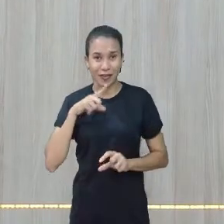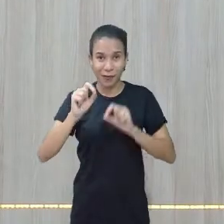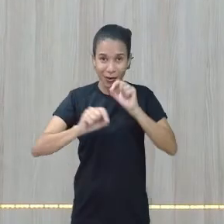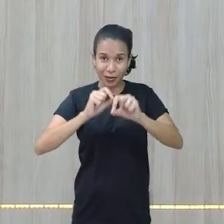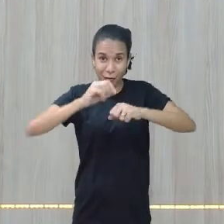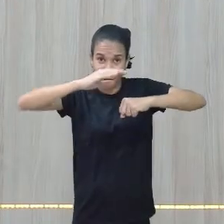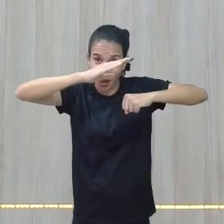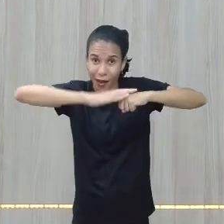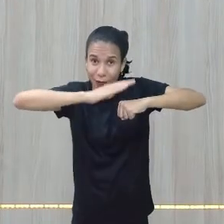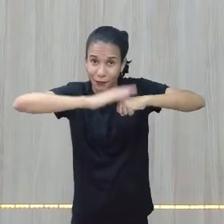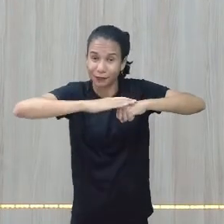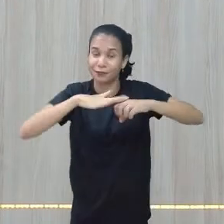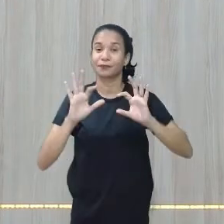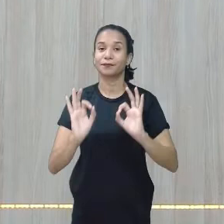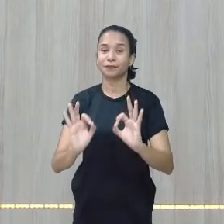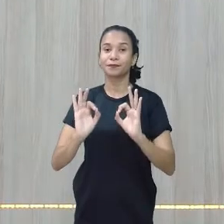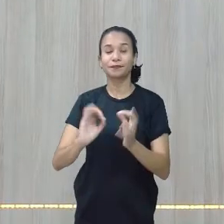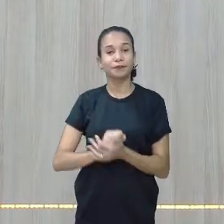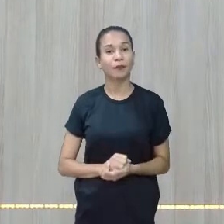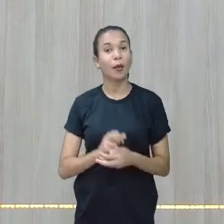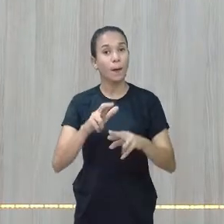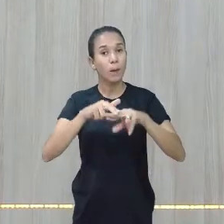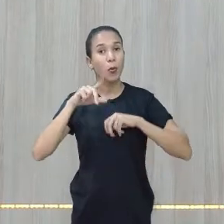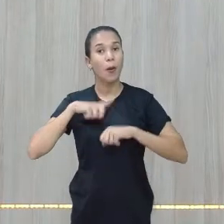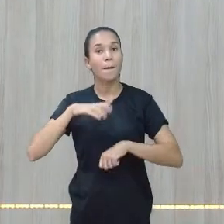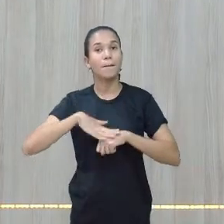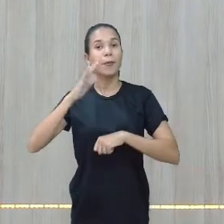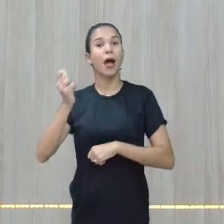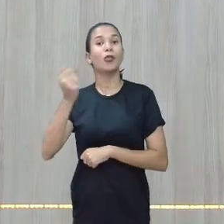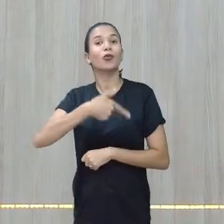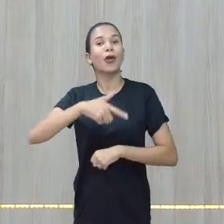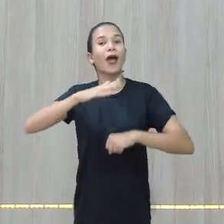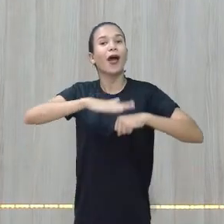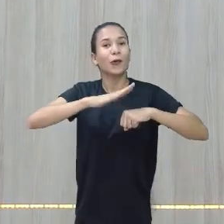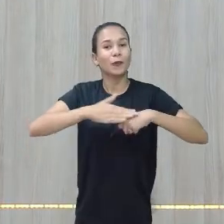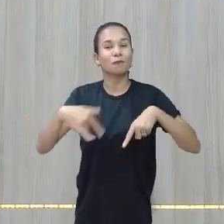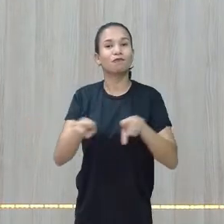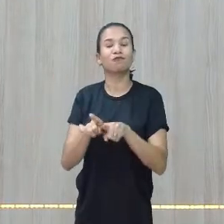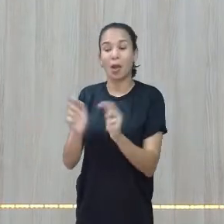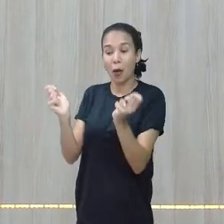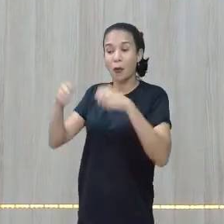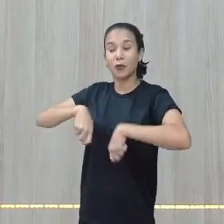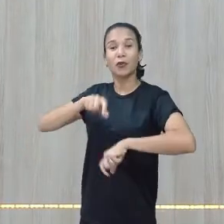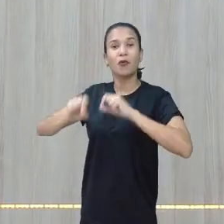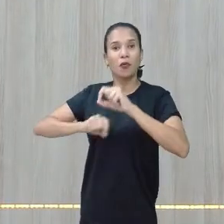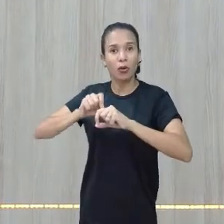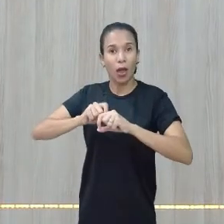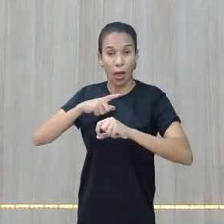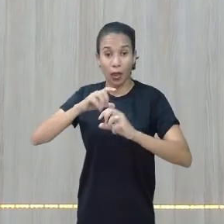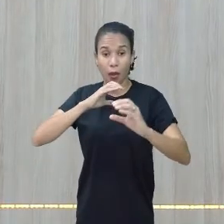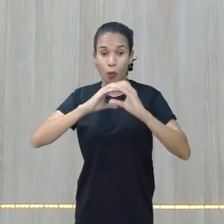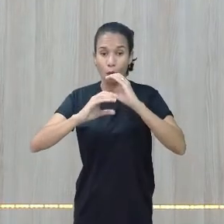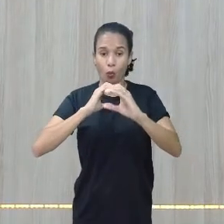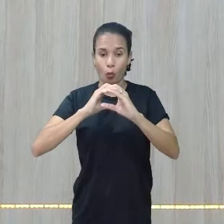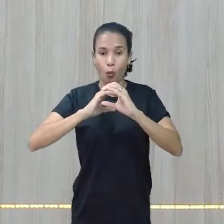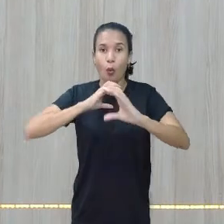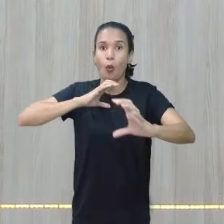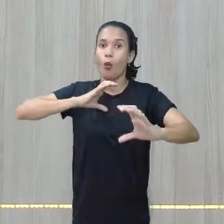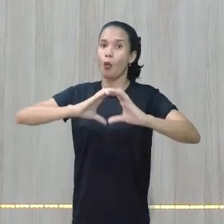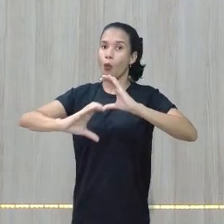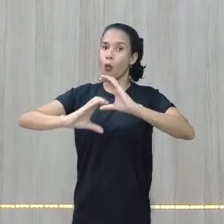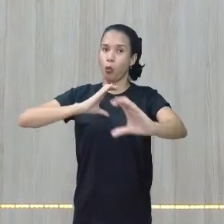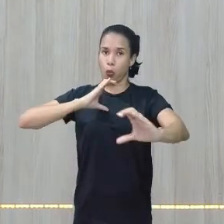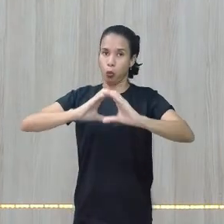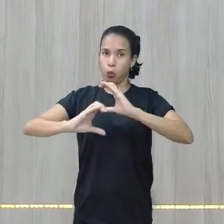da autonomia, né? E além da autonomia, a gente também possibilita a ampliação da comunicação, né? Porque ele